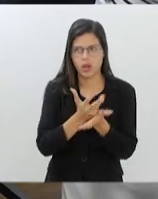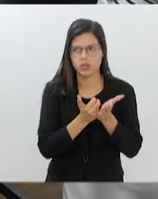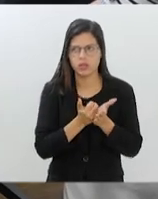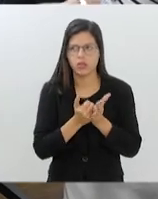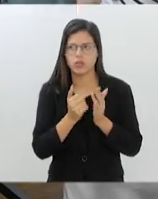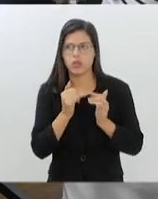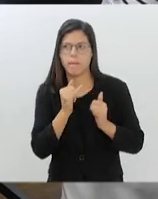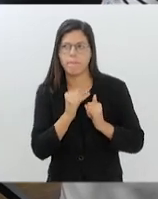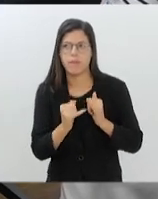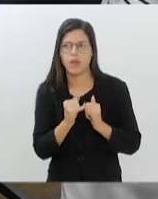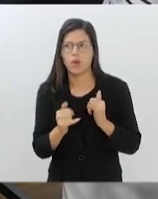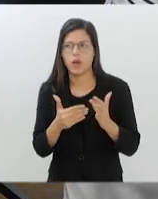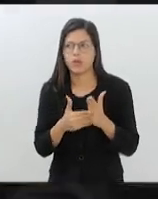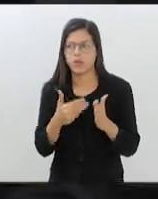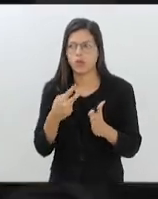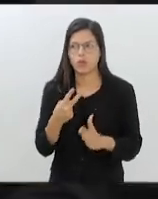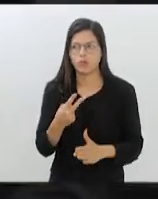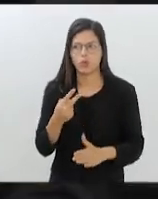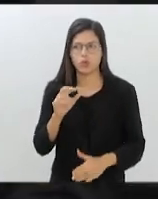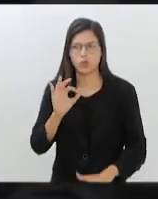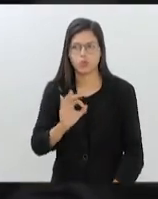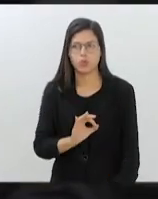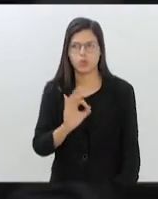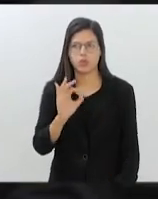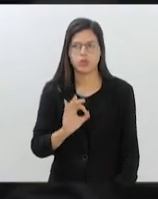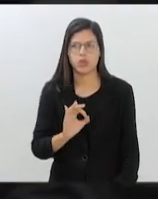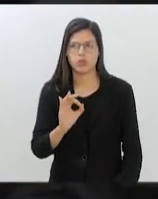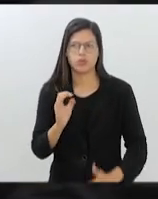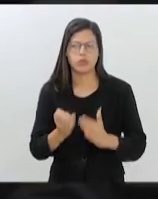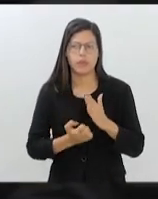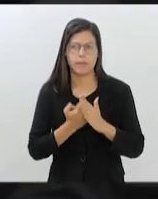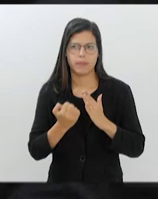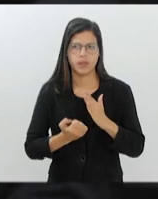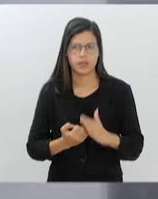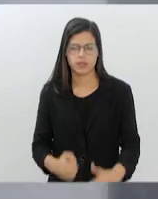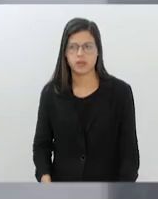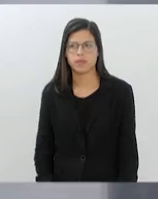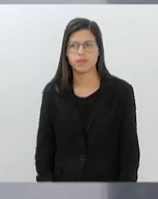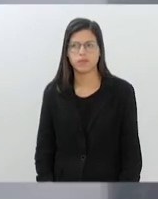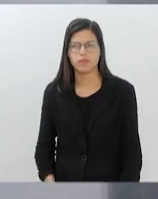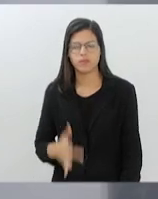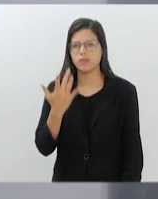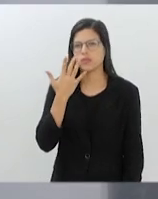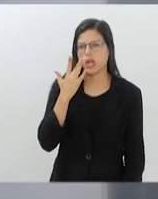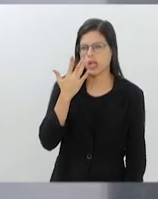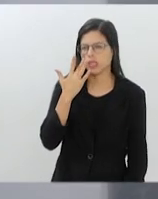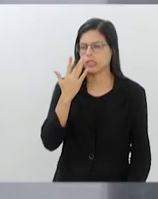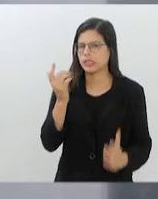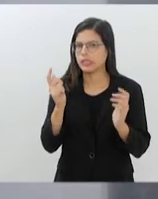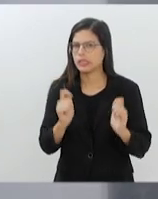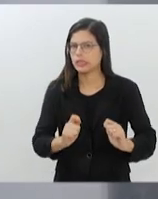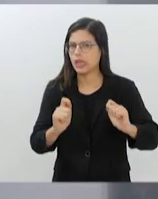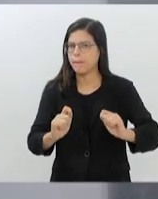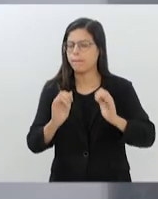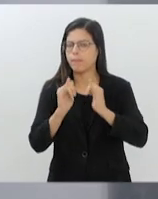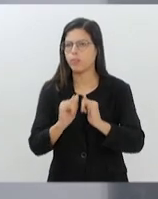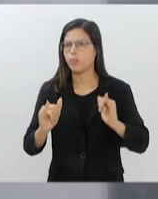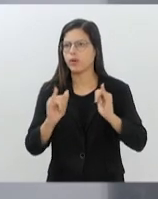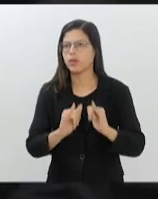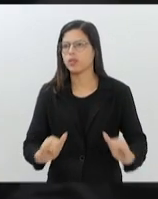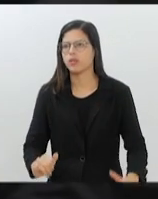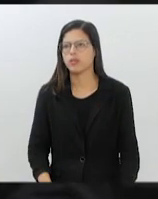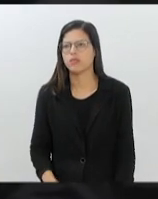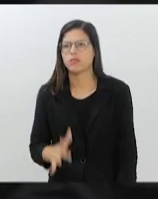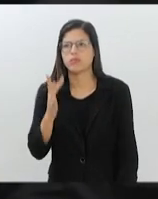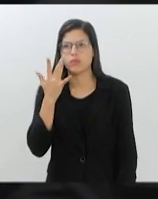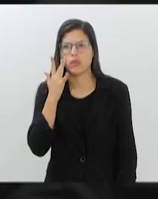2% Ema é o oramento senhora acha que esse percentual é suficiente pra propaganda